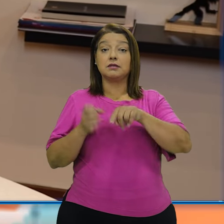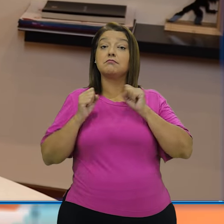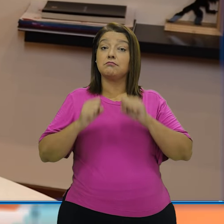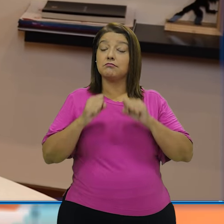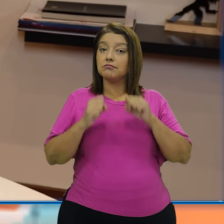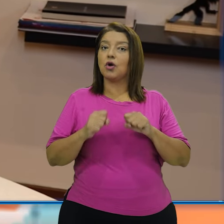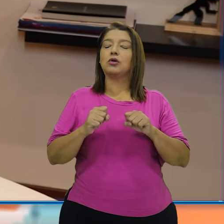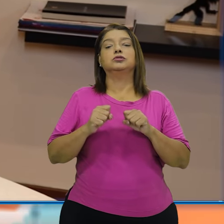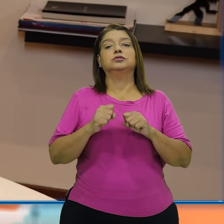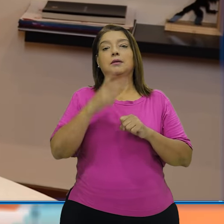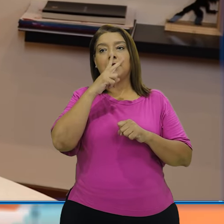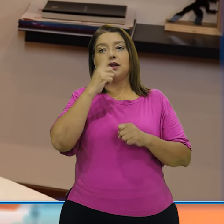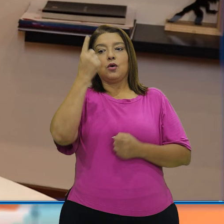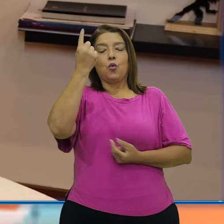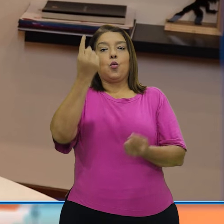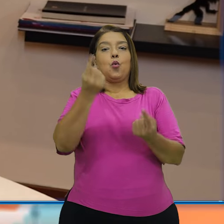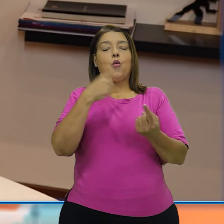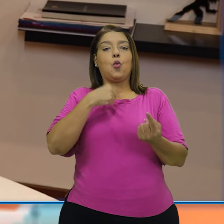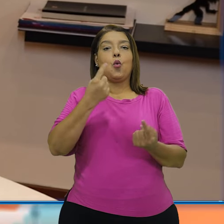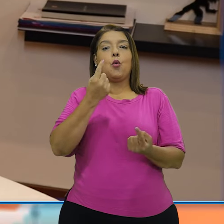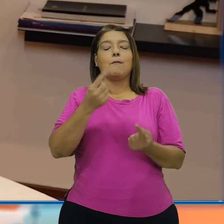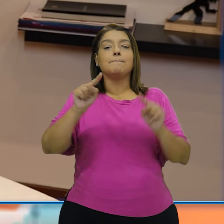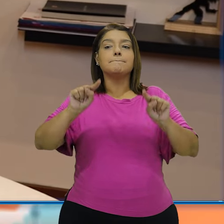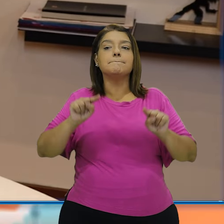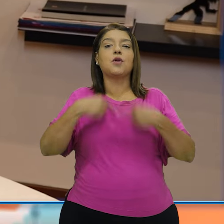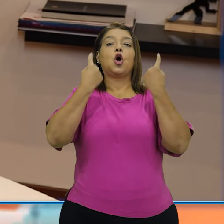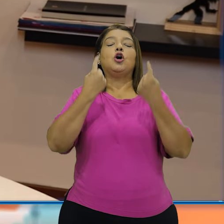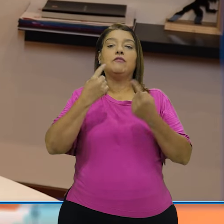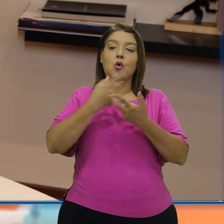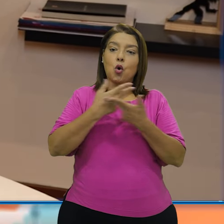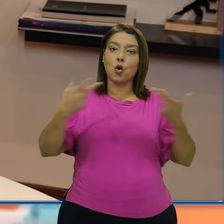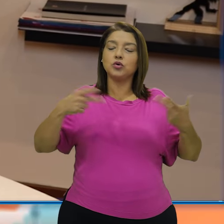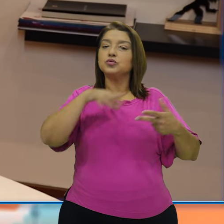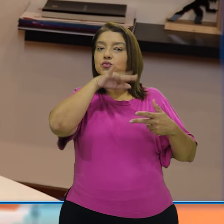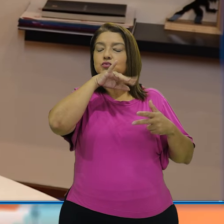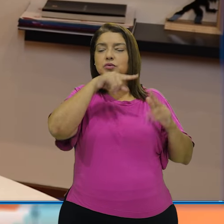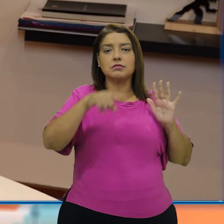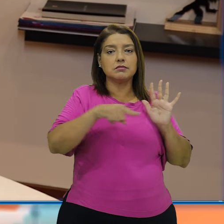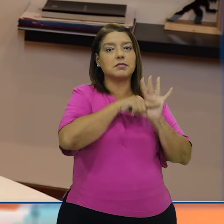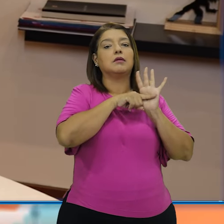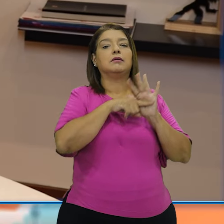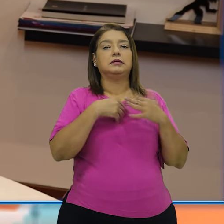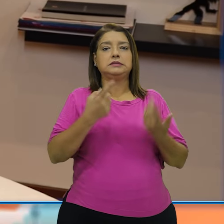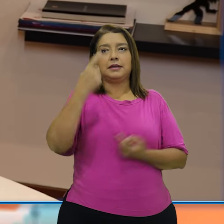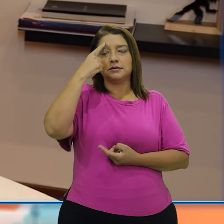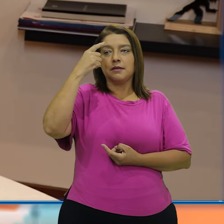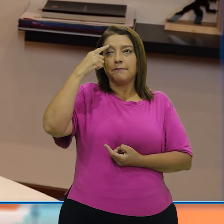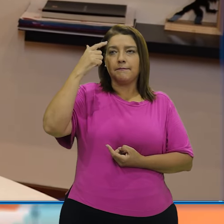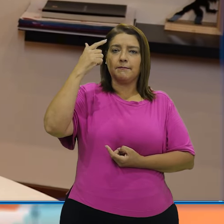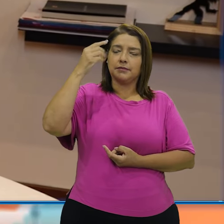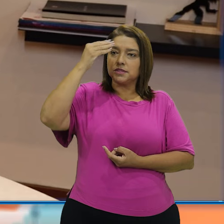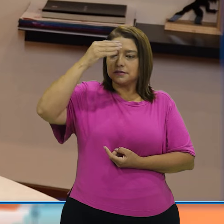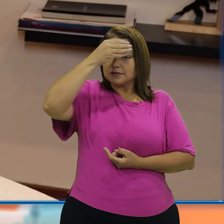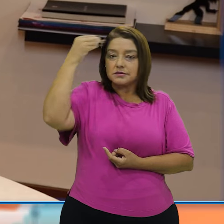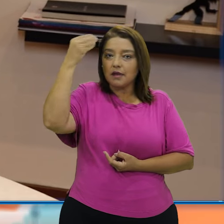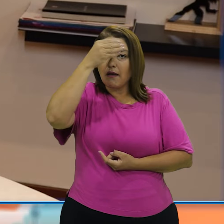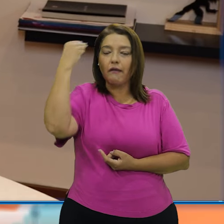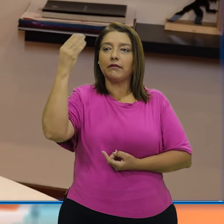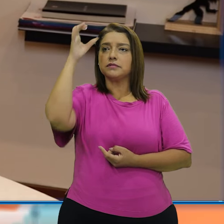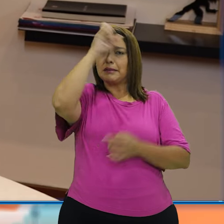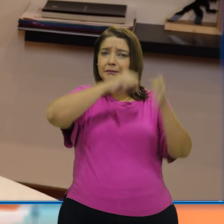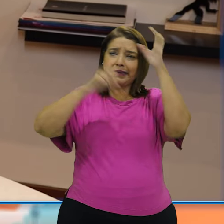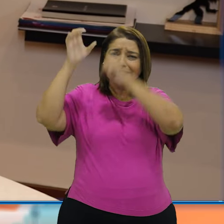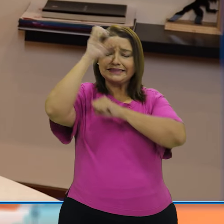efeitos negativos e afetar regiões do cérebro responsáveis por funções executivas, memória, aprendizagem,